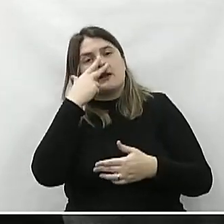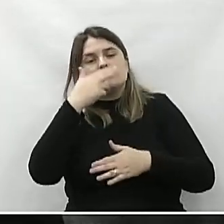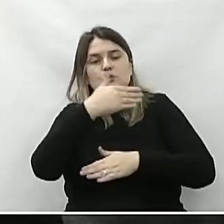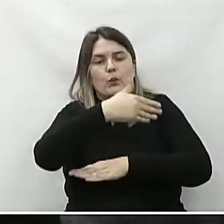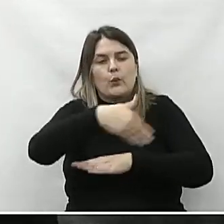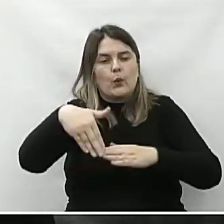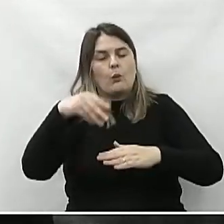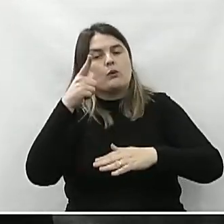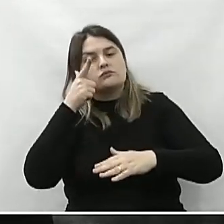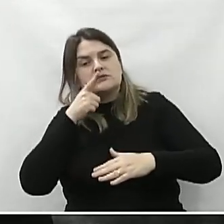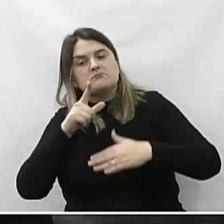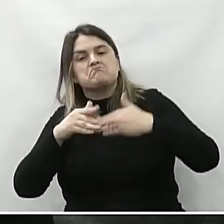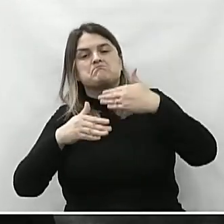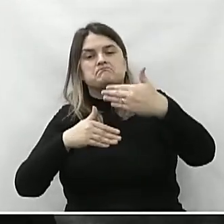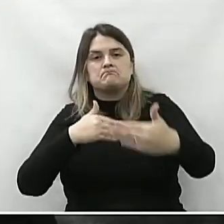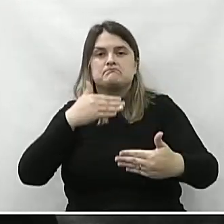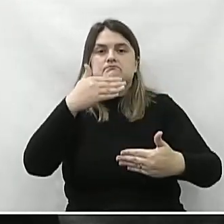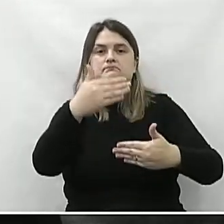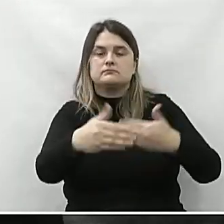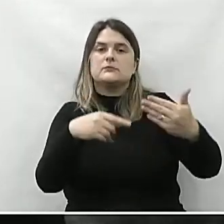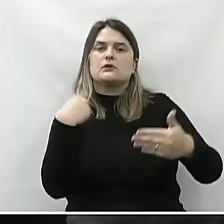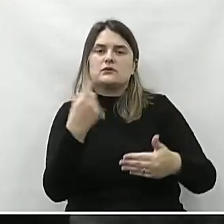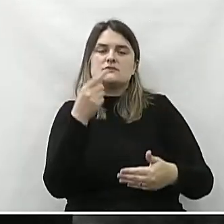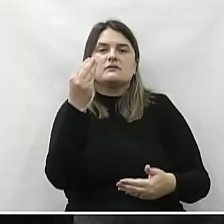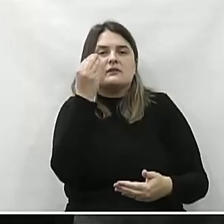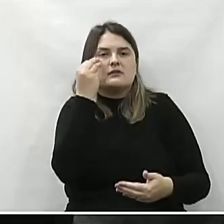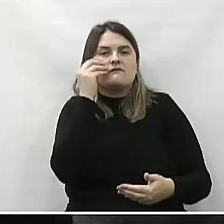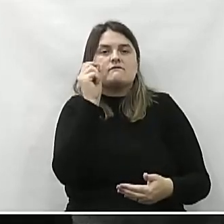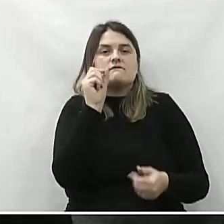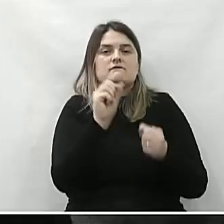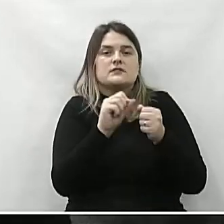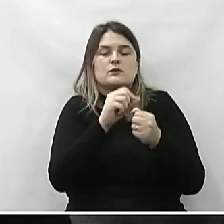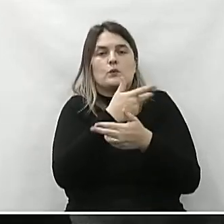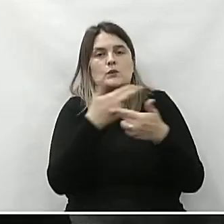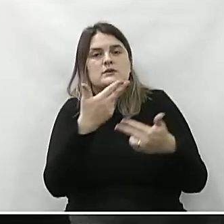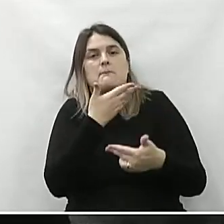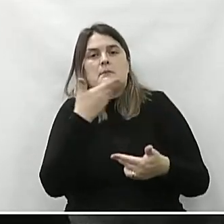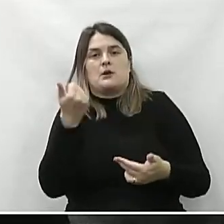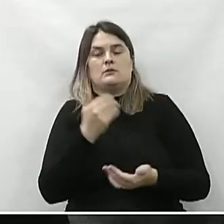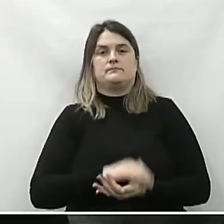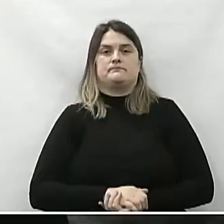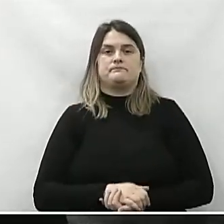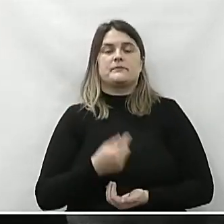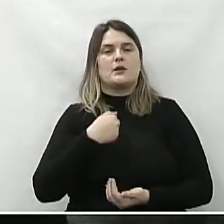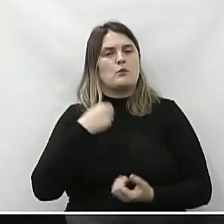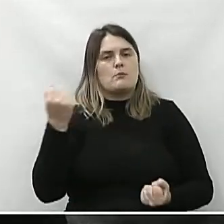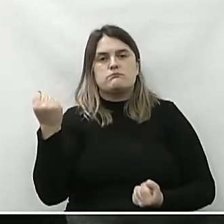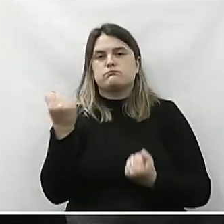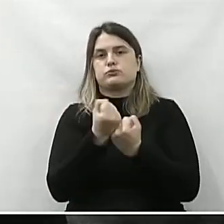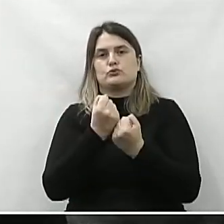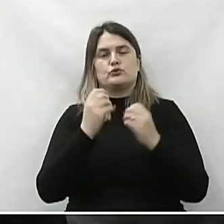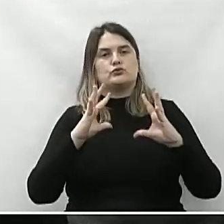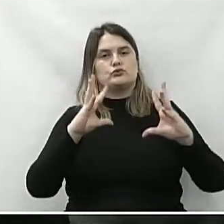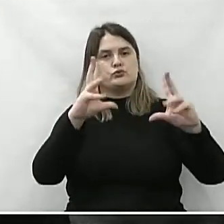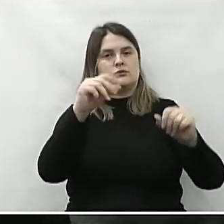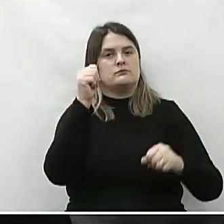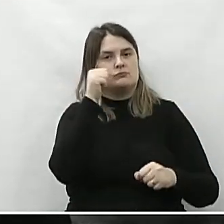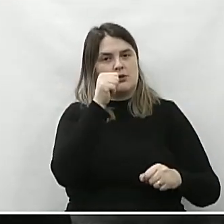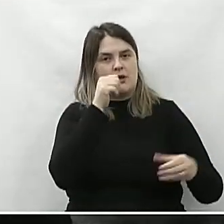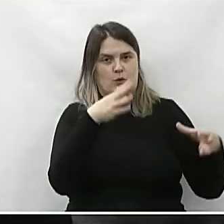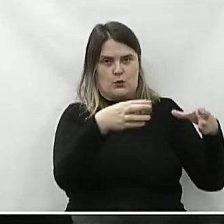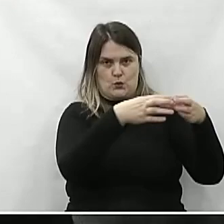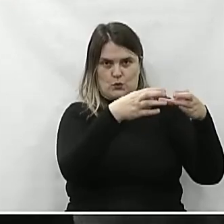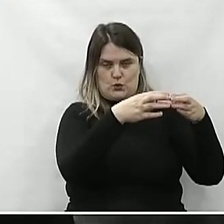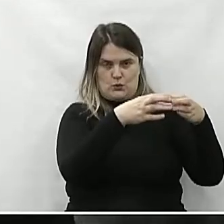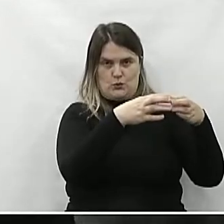ruas aí serão contempladas né e a gente tá buscando fazer o nosso melhor deixar aqui também o meu apoio né a todas as mulheres aí